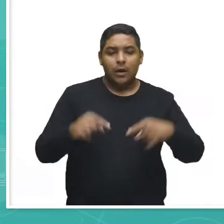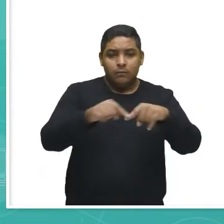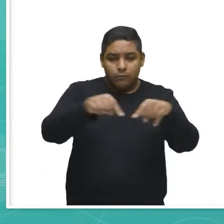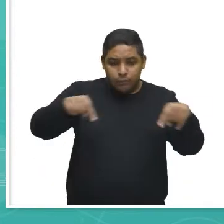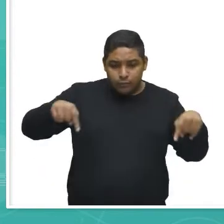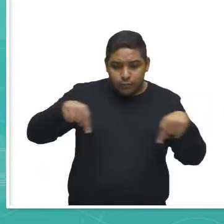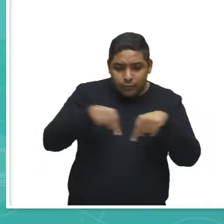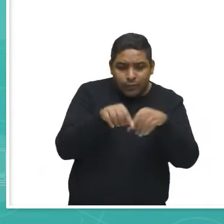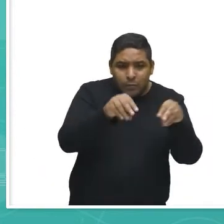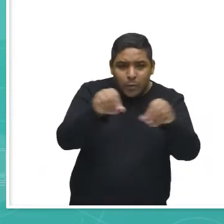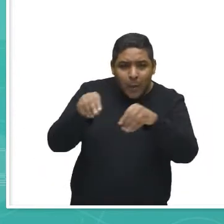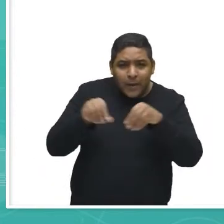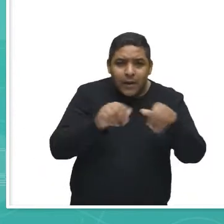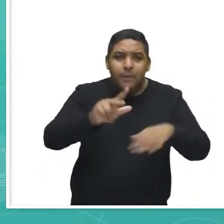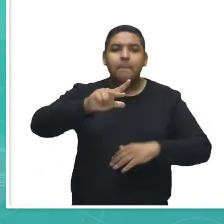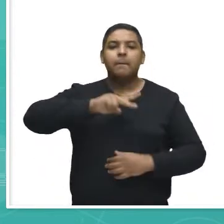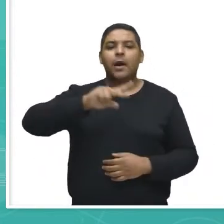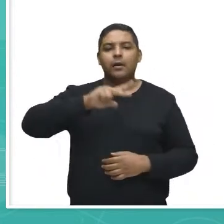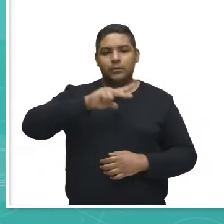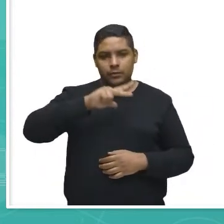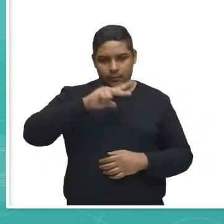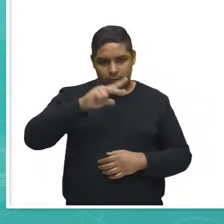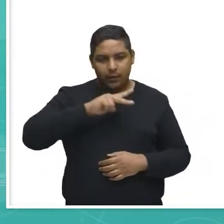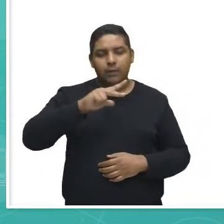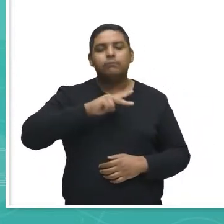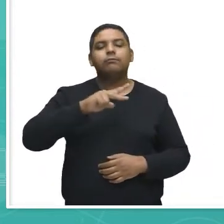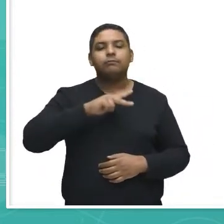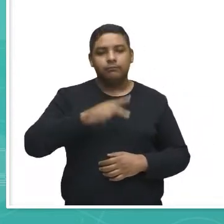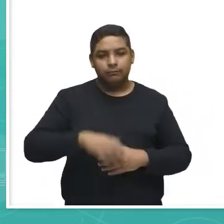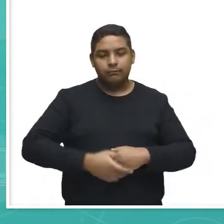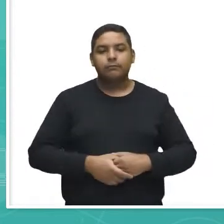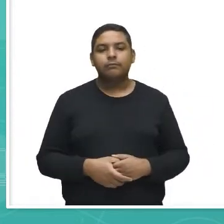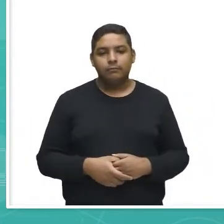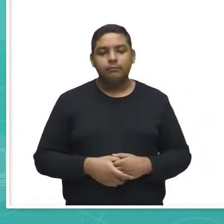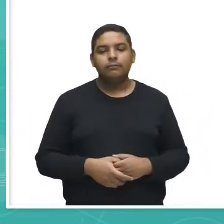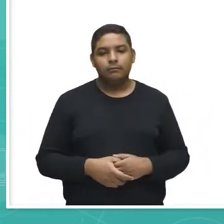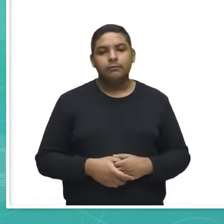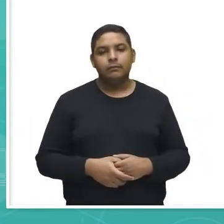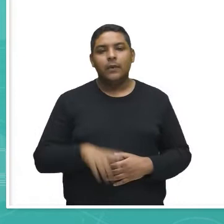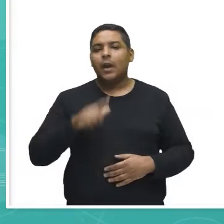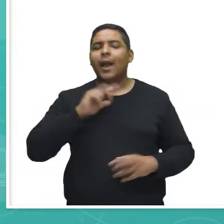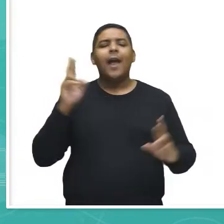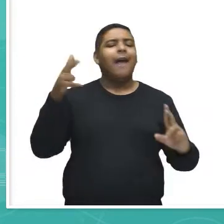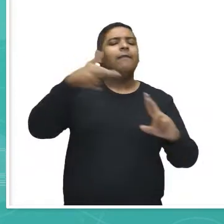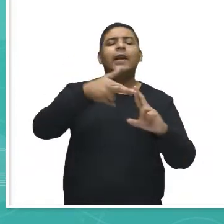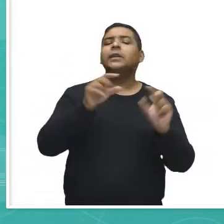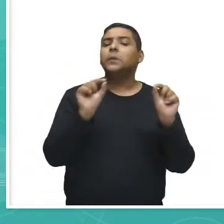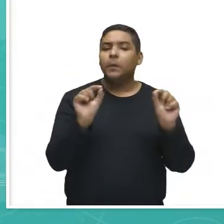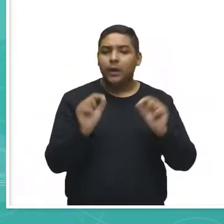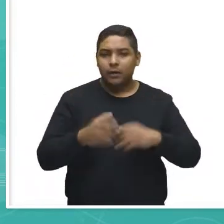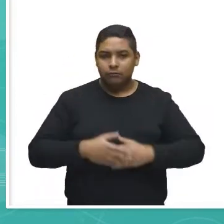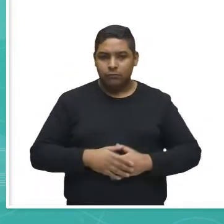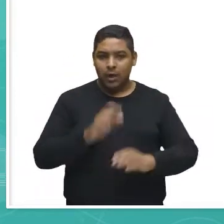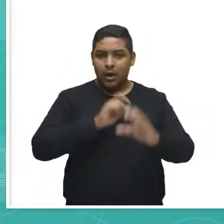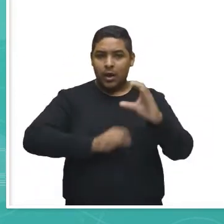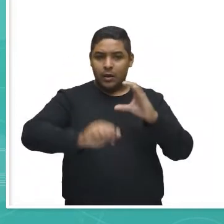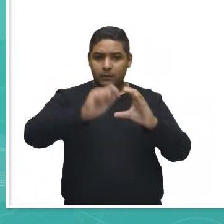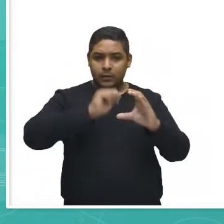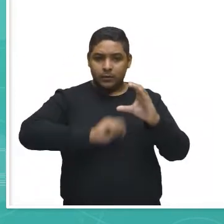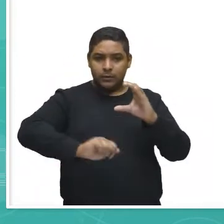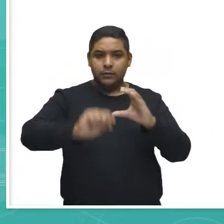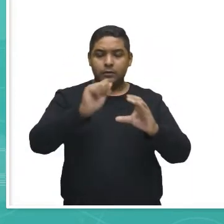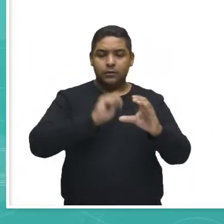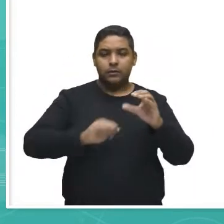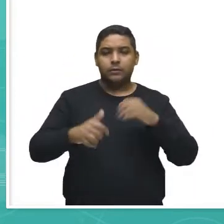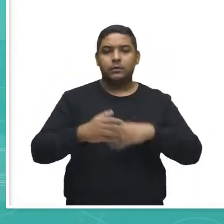propriedade privada, tá? Então, a gente observa que vai estar relacionado esse sistema capitalista